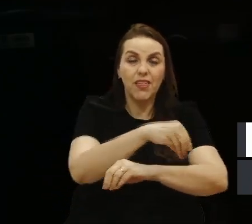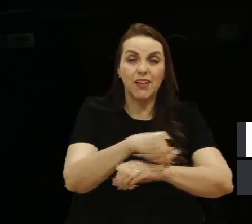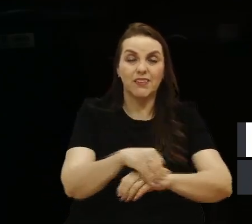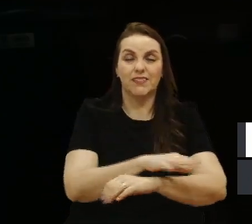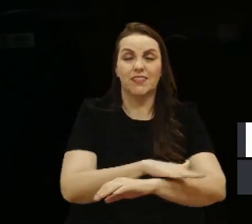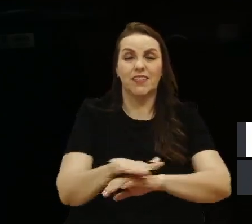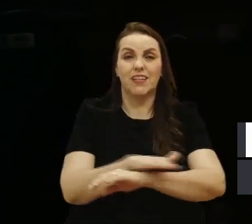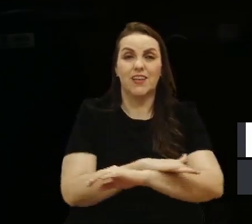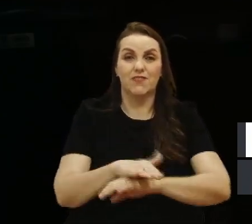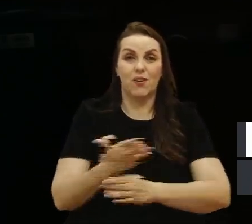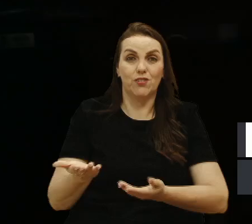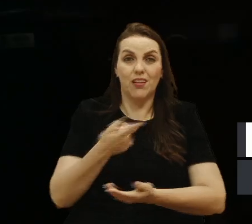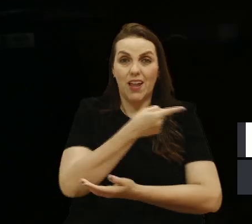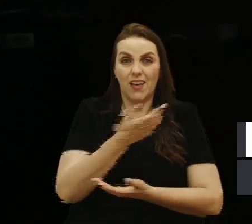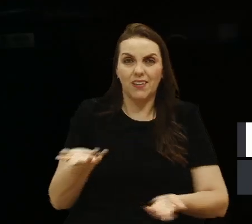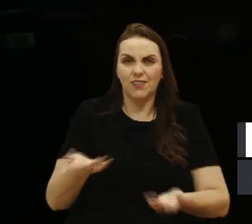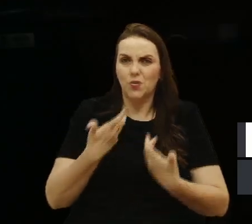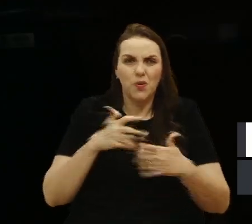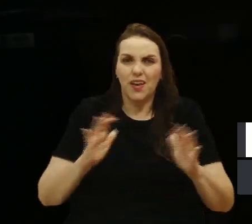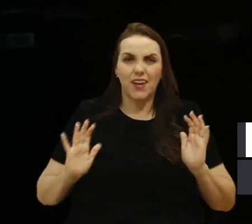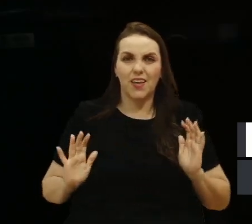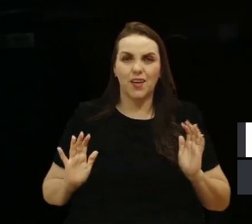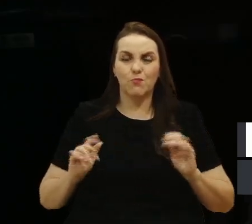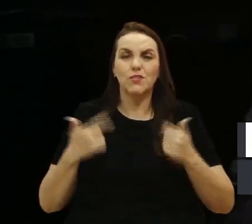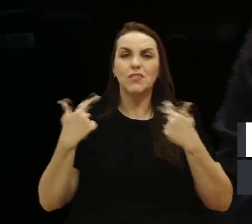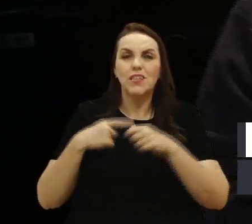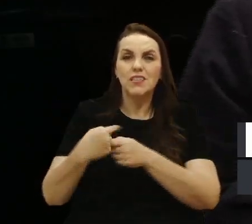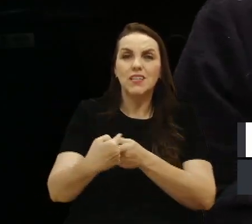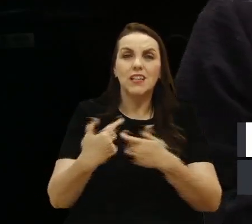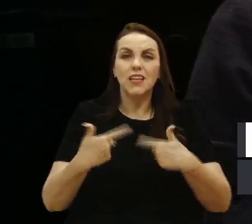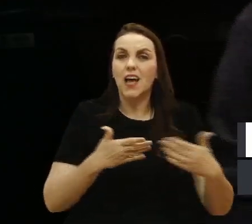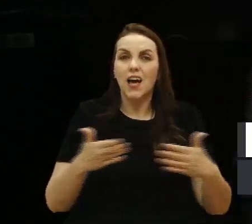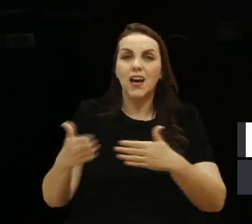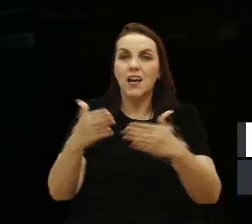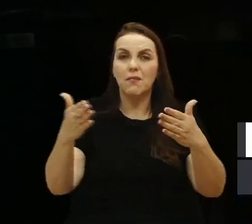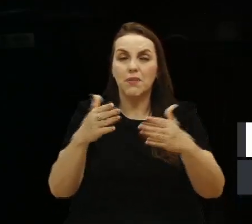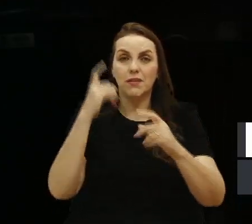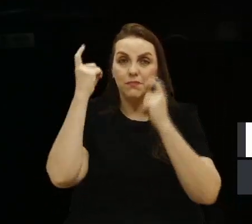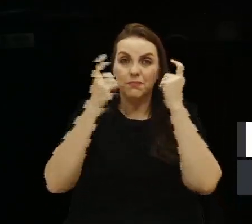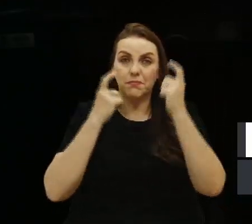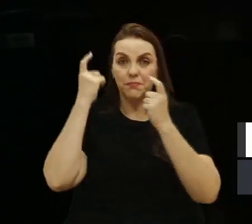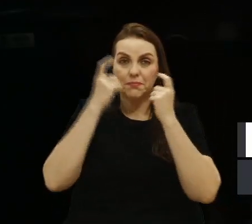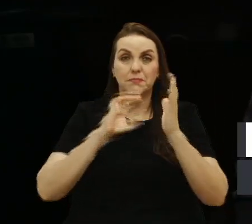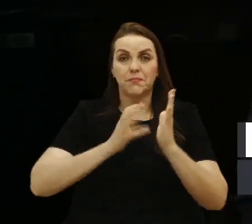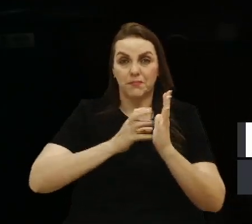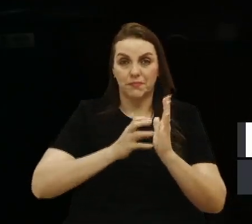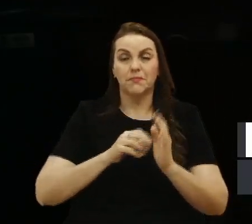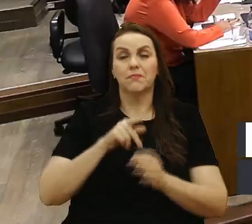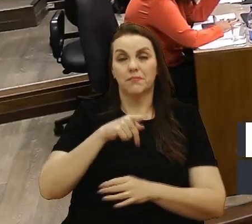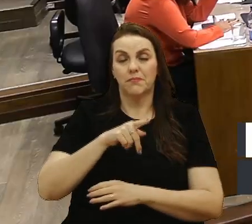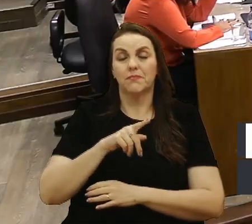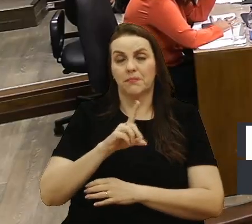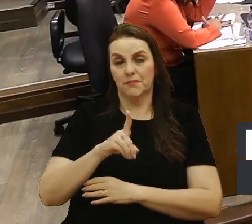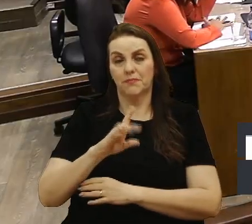não queremos isso. Para onde vai a nossa cidade? Temos essa preocupação. Enquanto bancada, votaremos sim, senhor presidente. Obrigado, vereadora Andressa Marques.